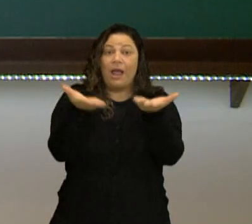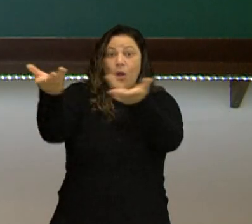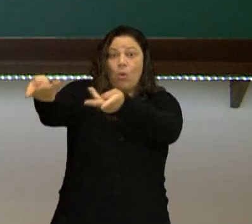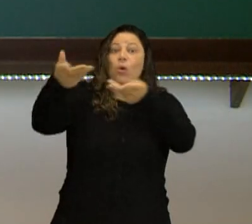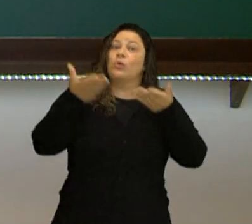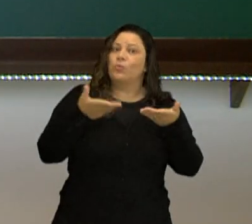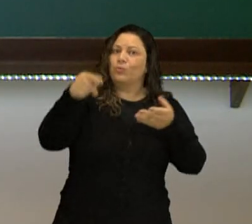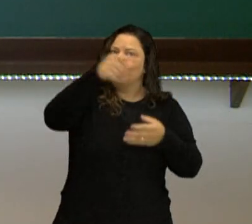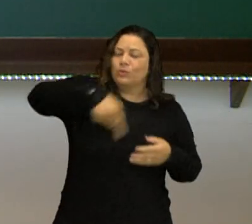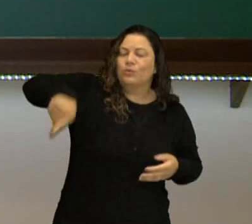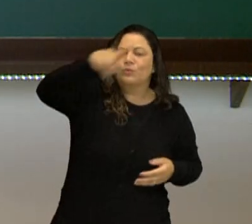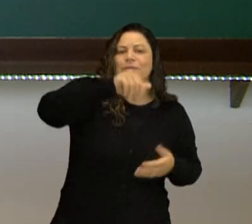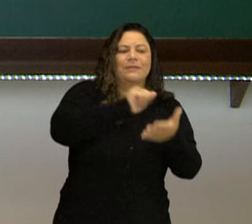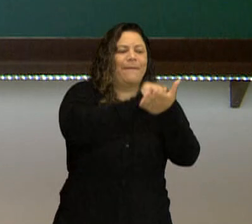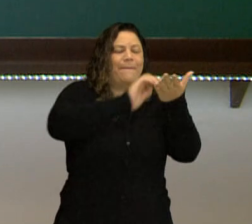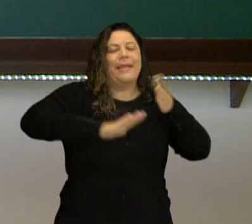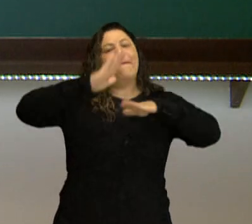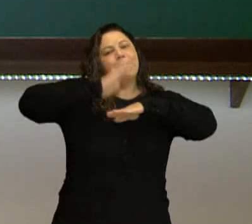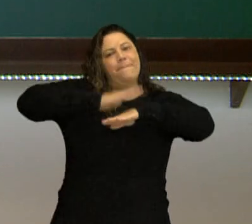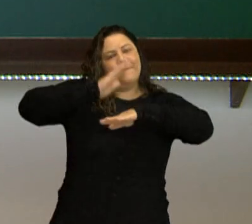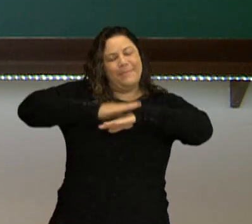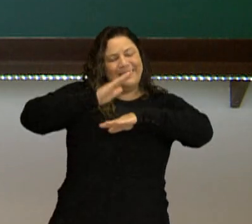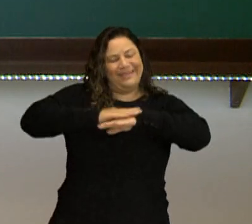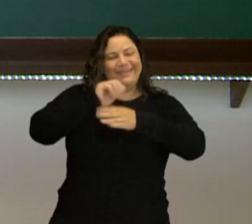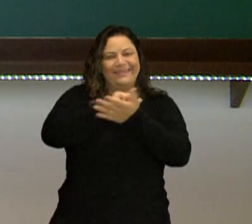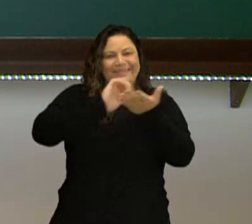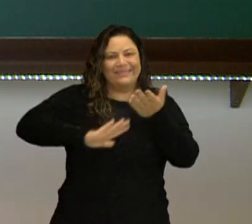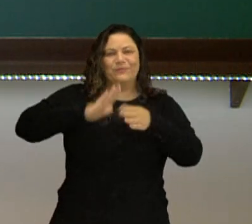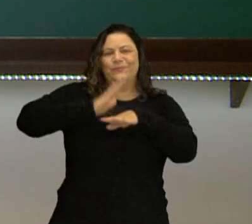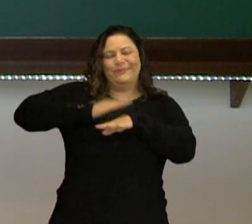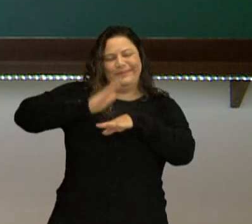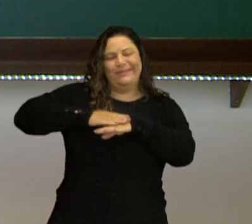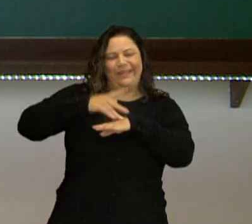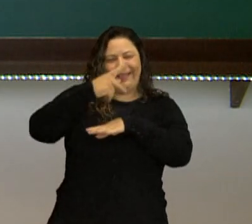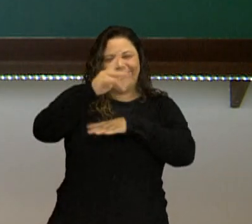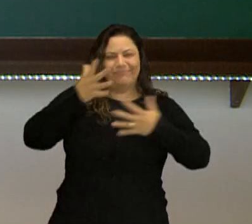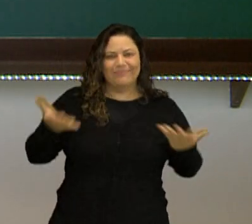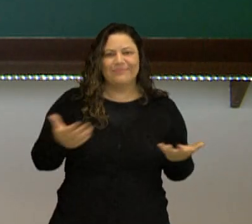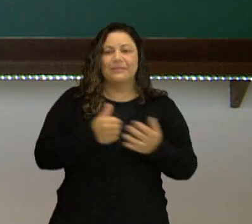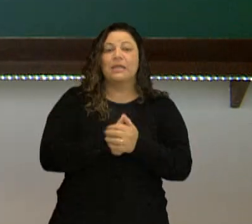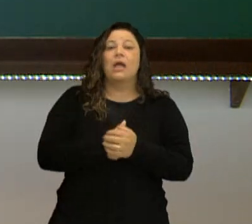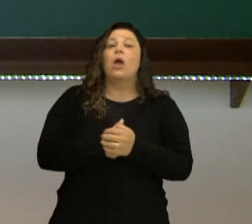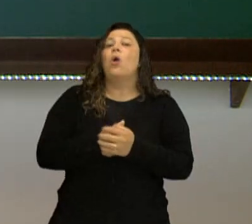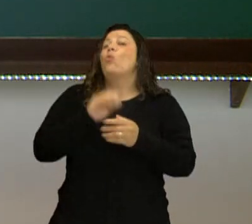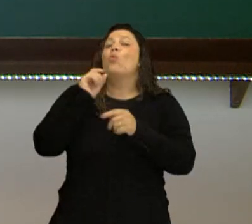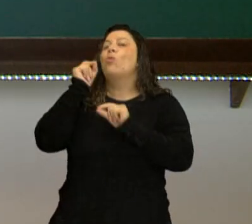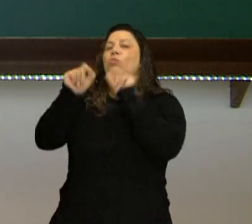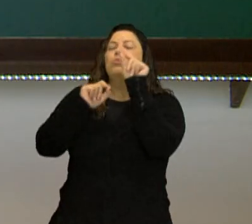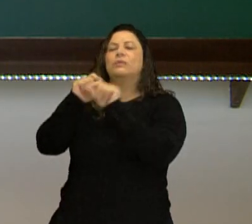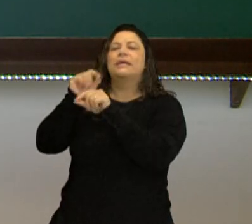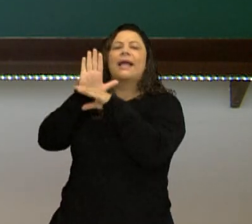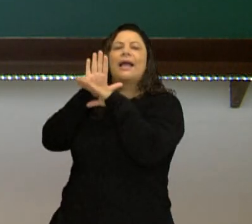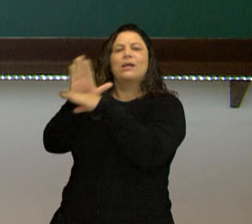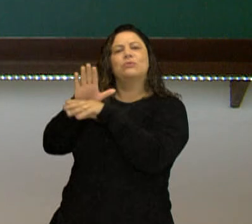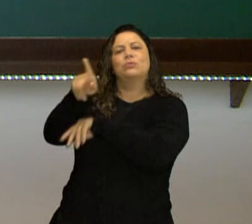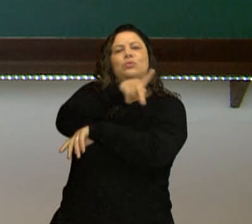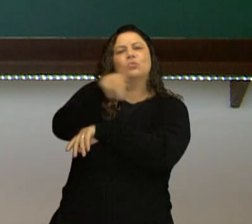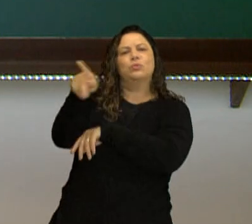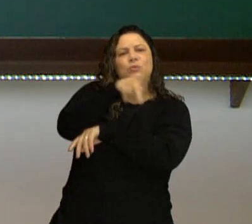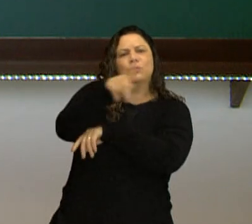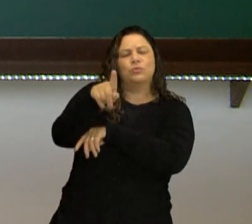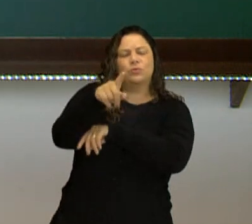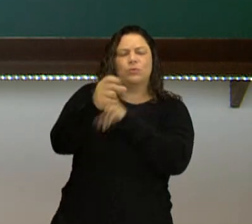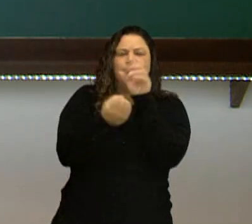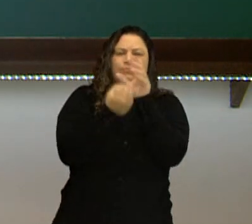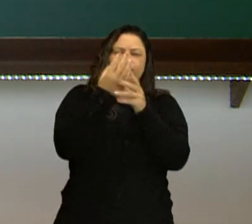nossa atividade Mãos na Massa. Com o auxílio do teu professor, vocês vão elaborar,